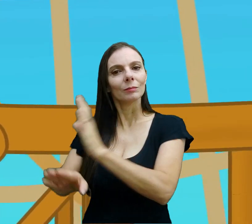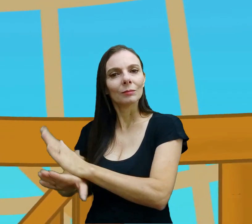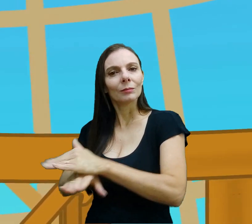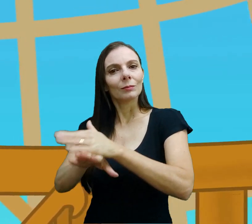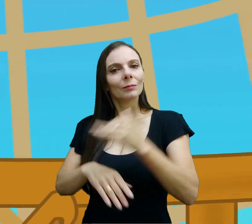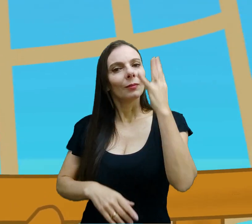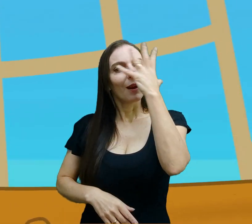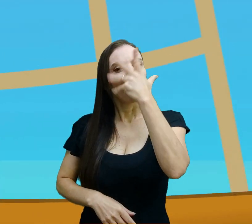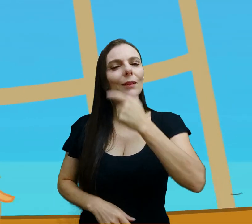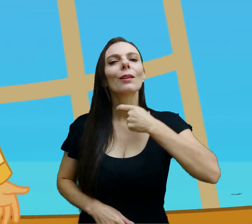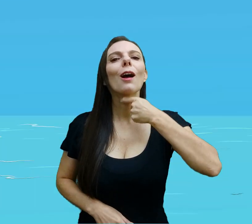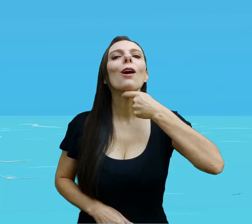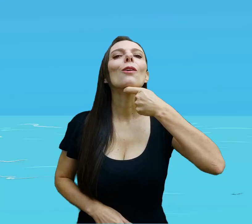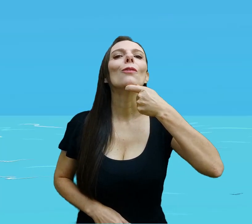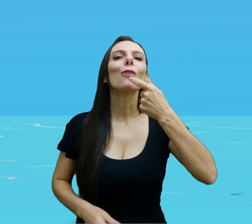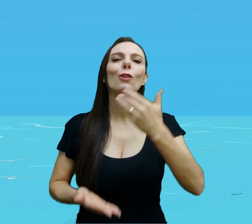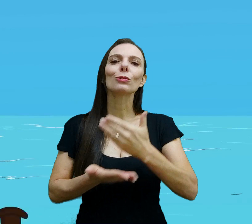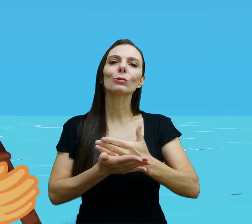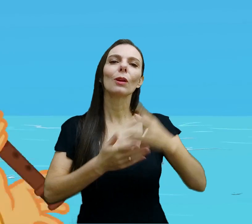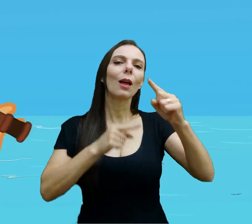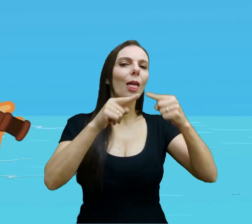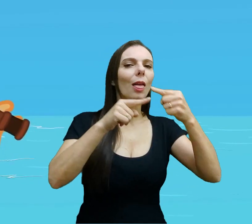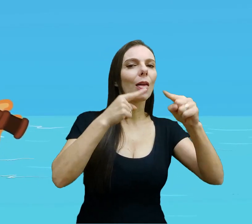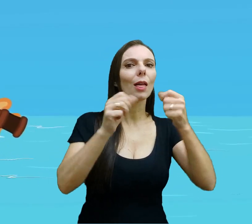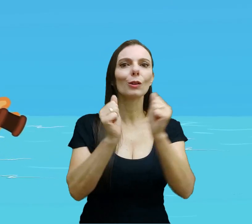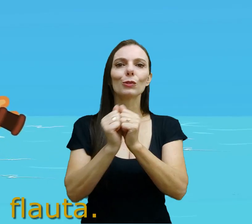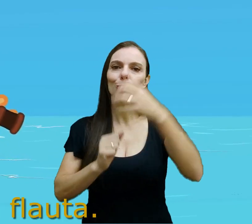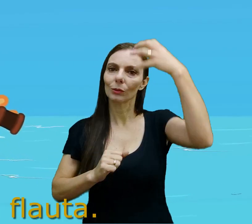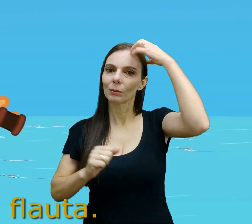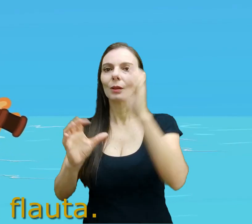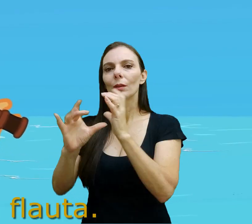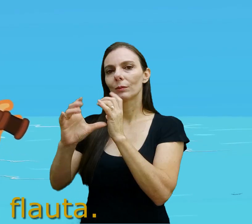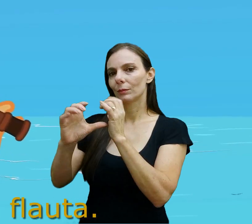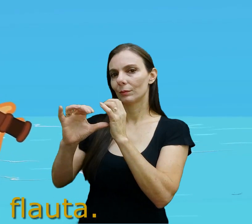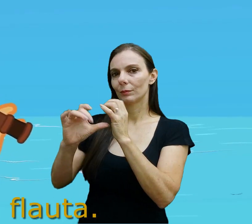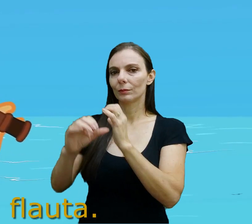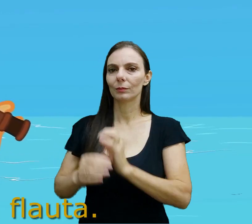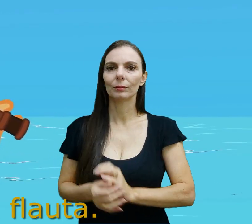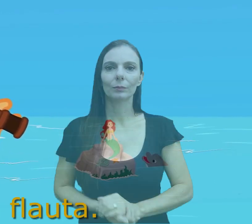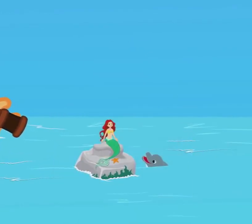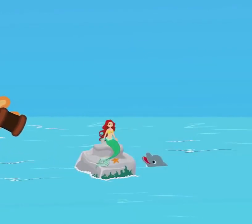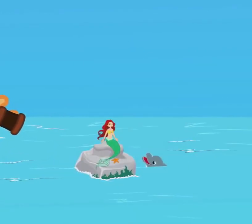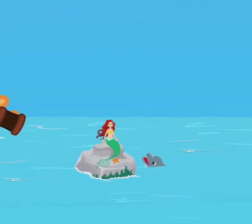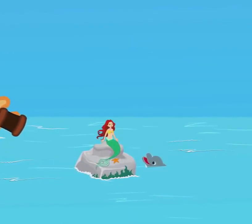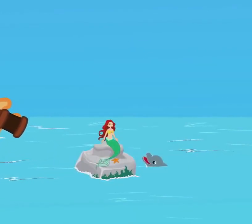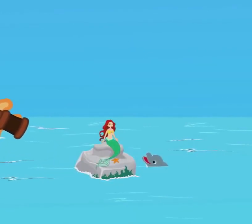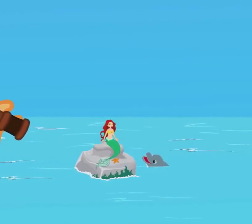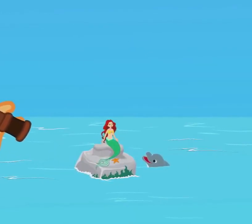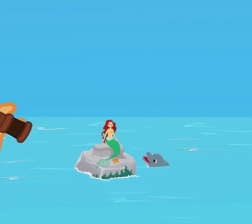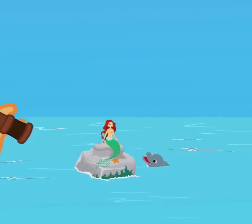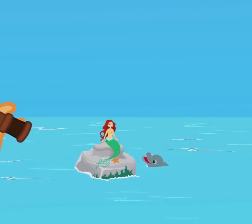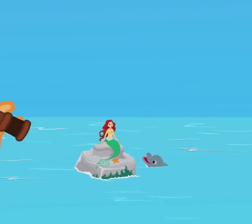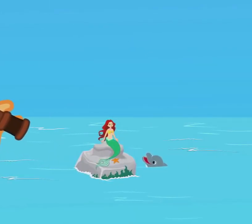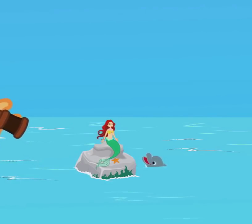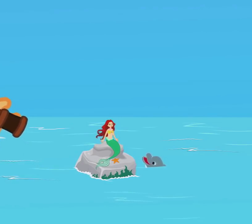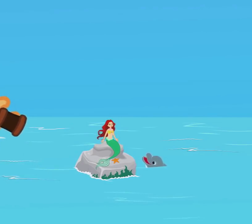Ariel, com sua bela voz, acompanhou a melodia do príncipe que estava tocando sua flauta.